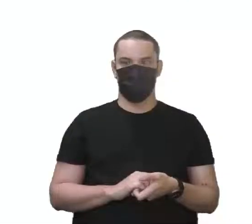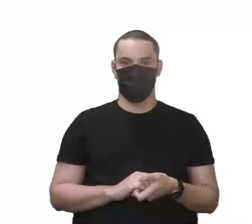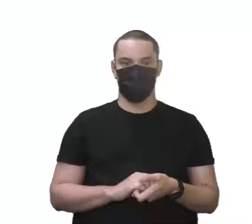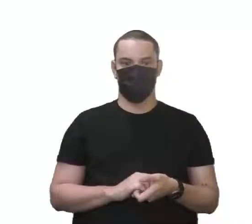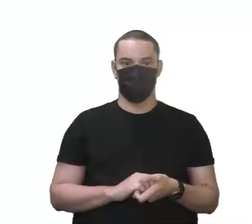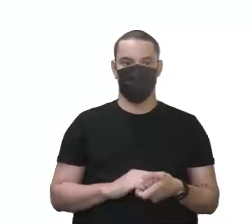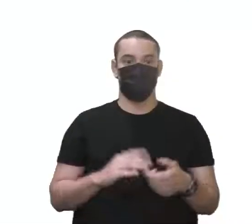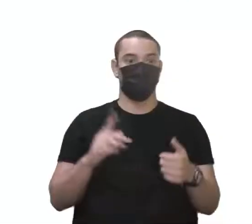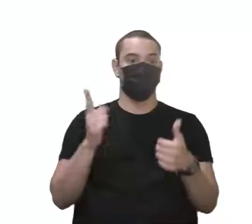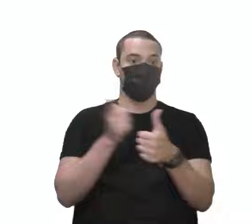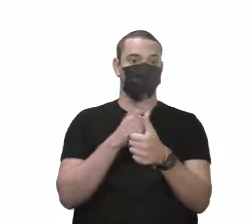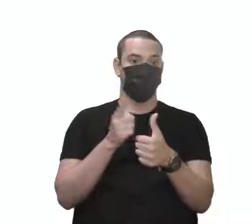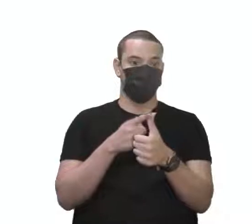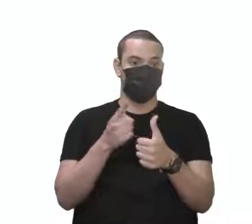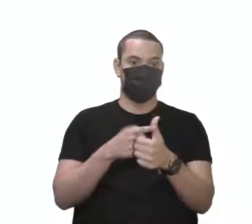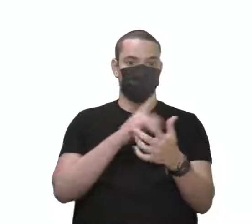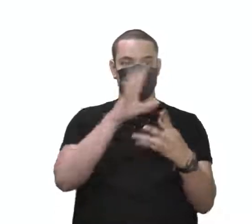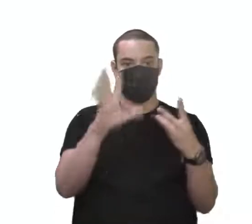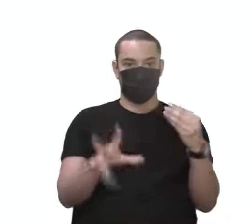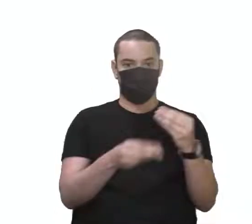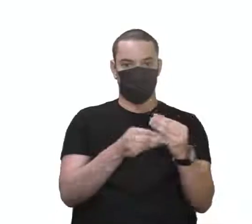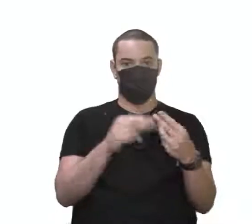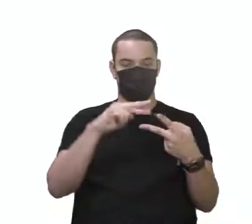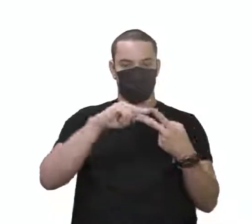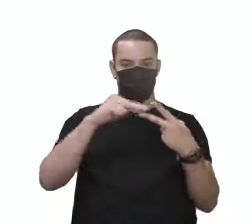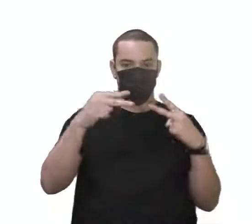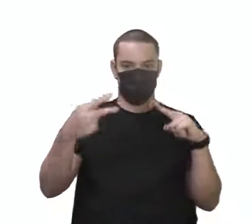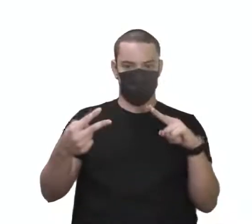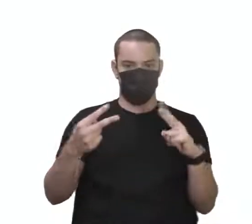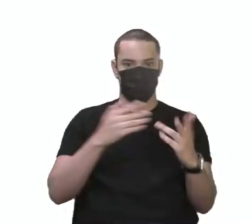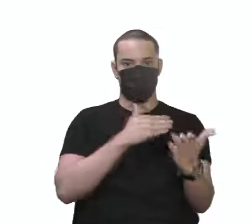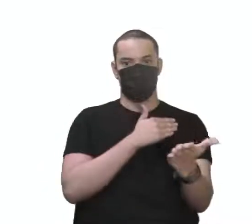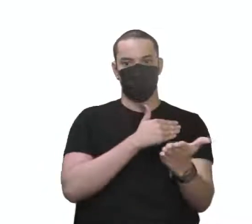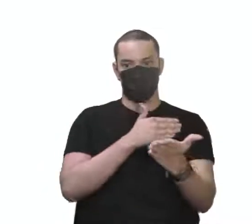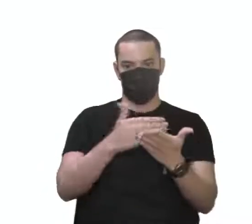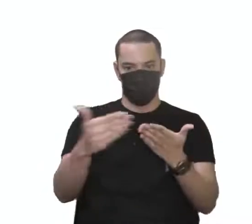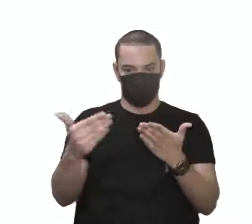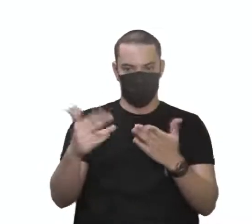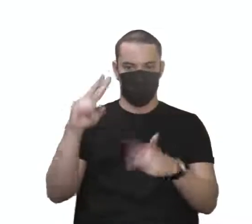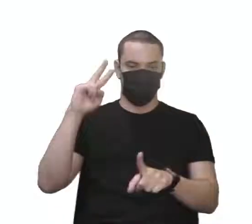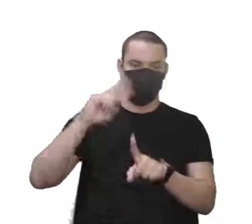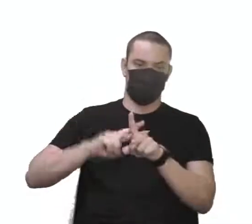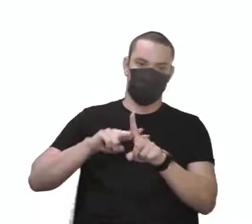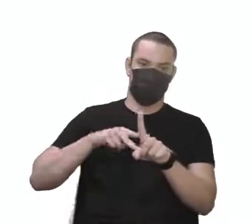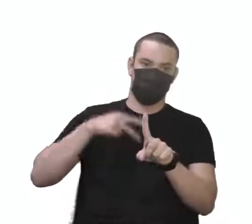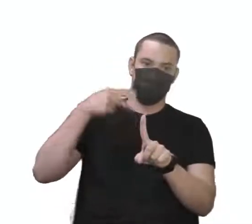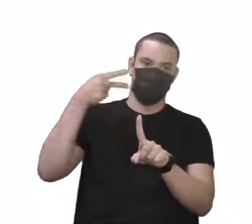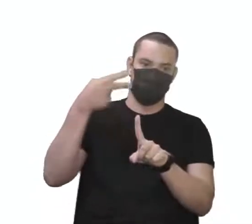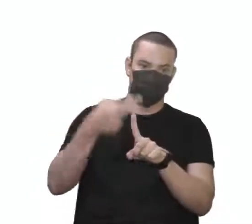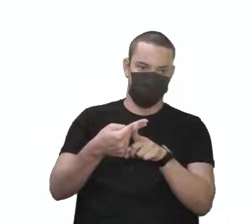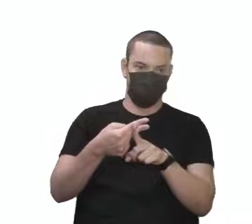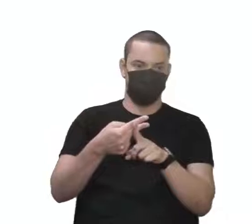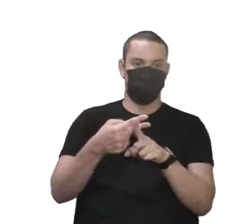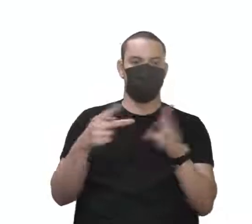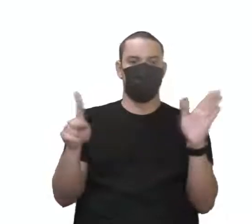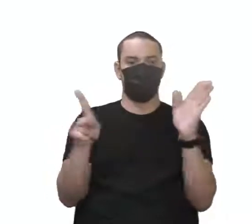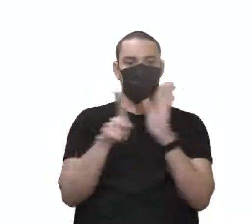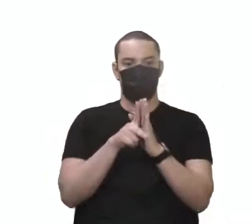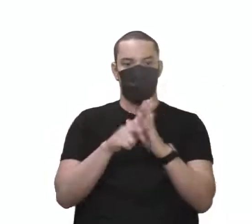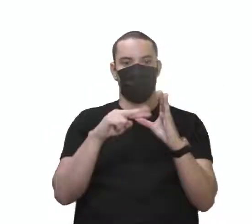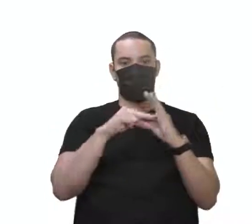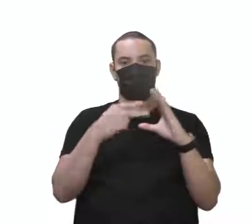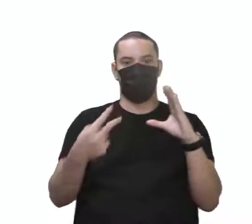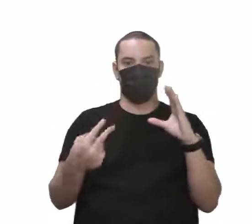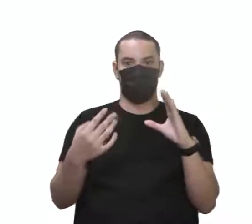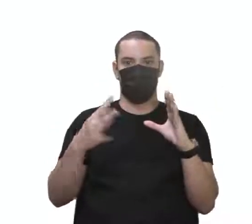joga lá na tela. Letra A. Incremento do DNA a partir da duplicação